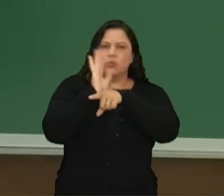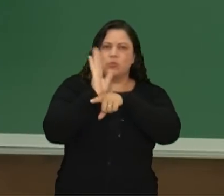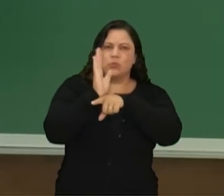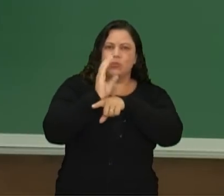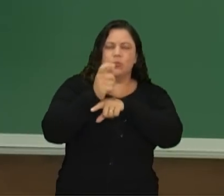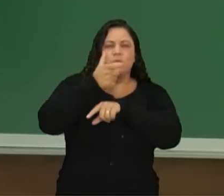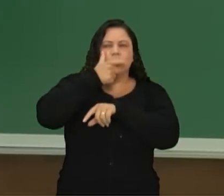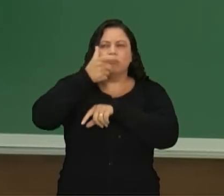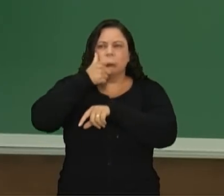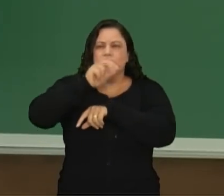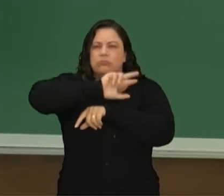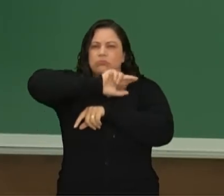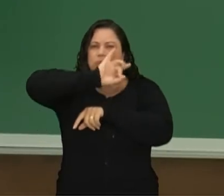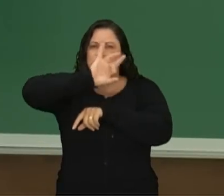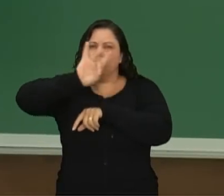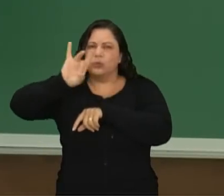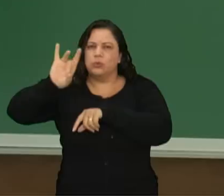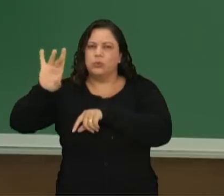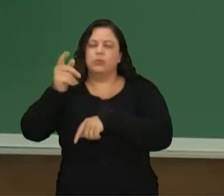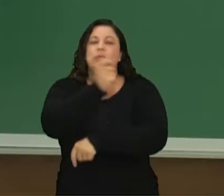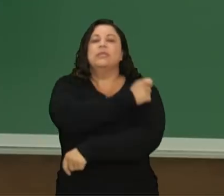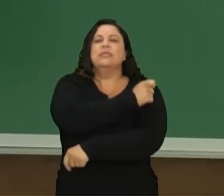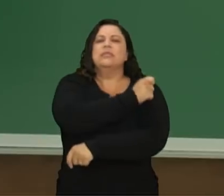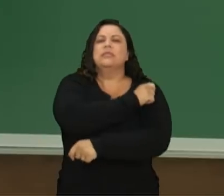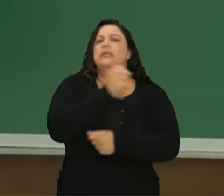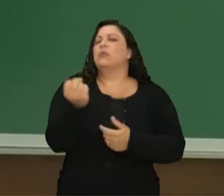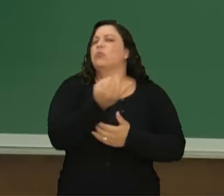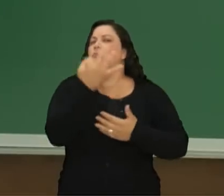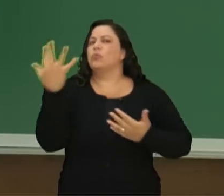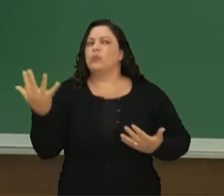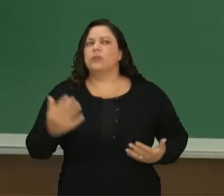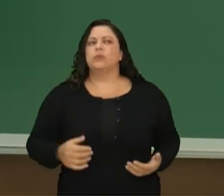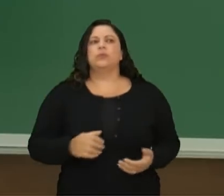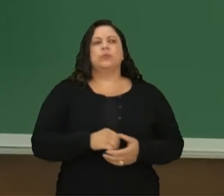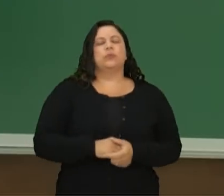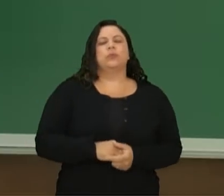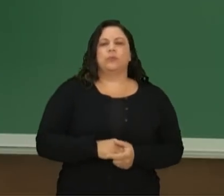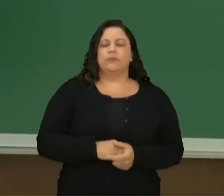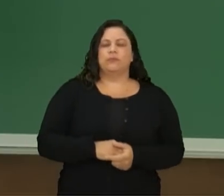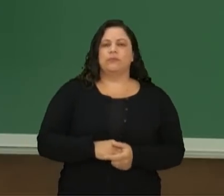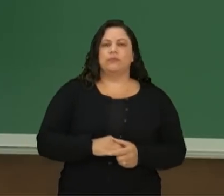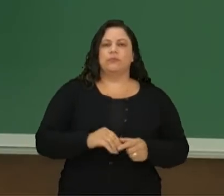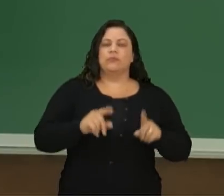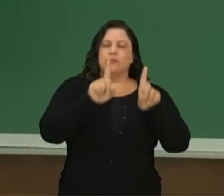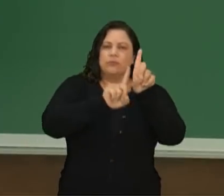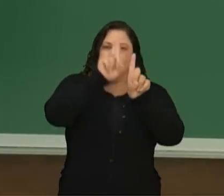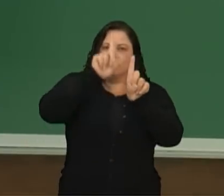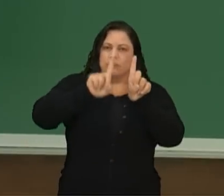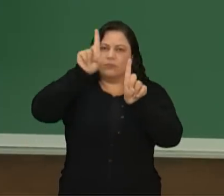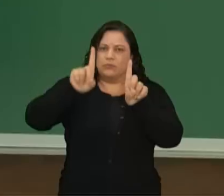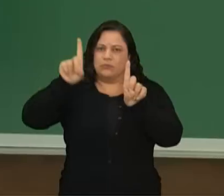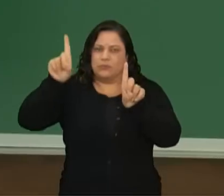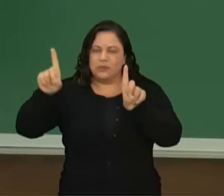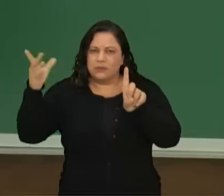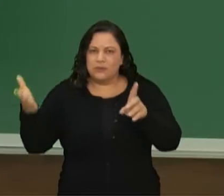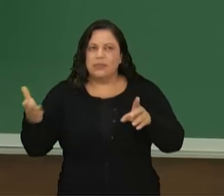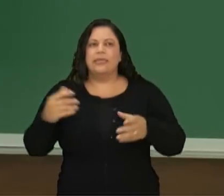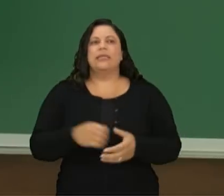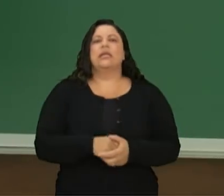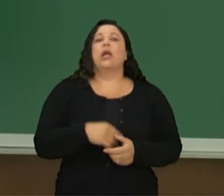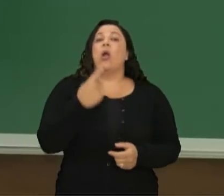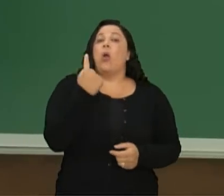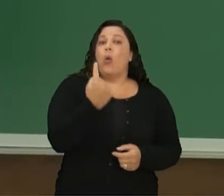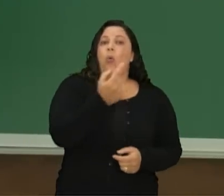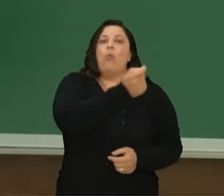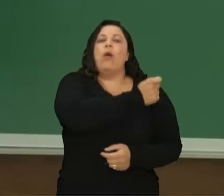assistidos por esses alunos. Então, nós temos aqui, interpretando o nosso gráfico, nós temos que um aluno,